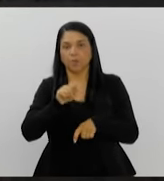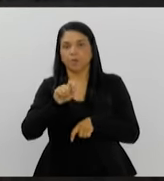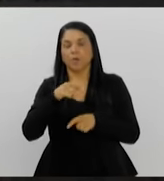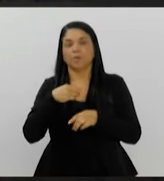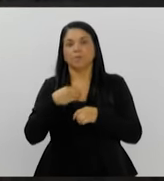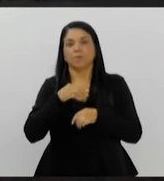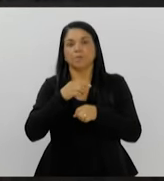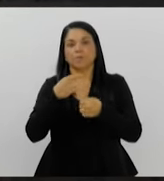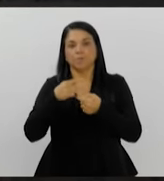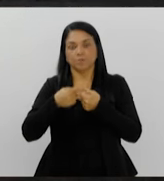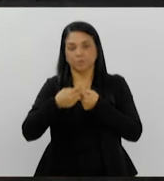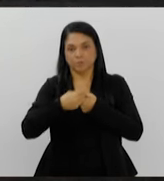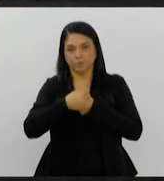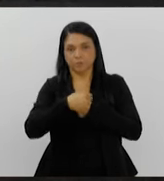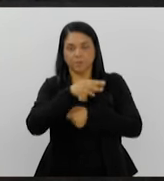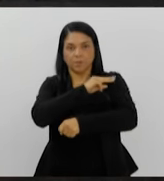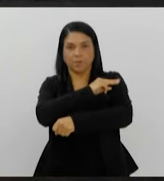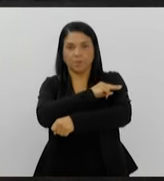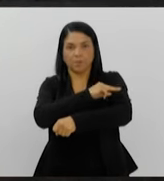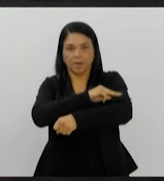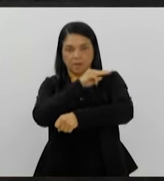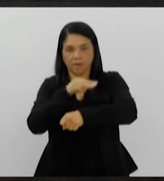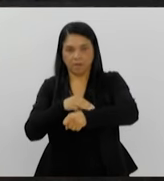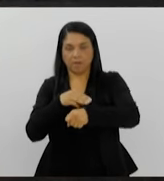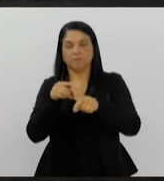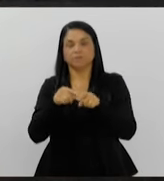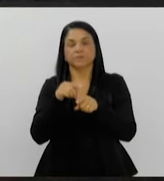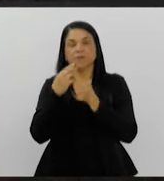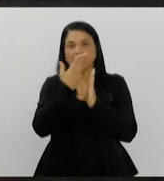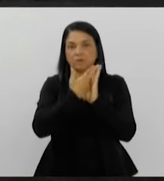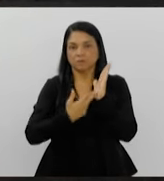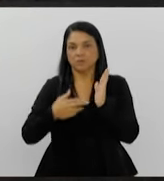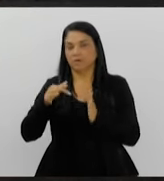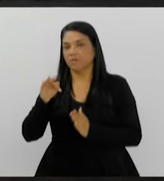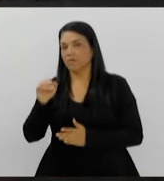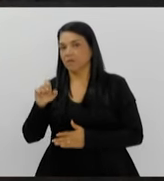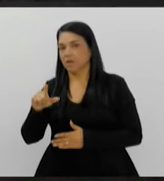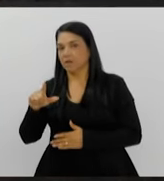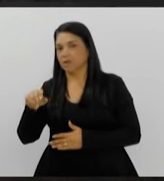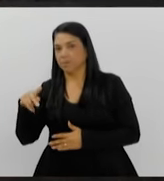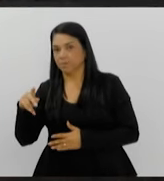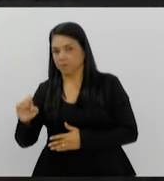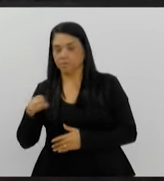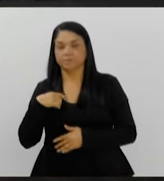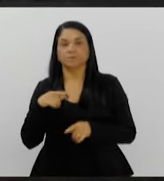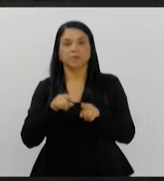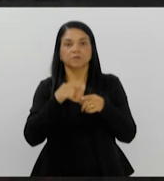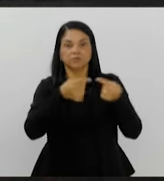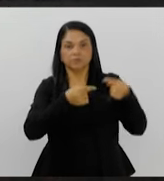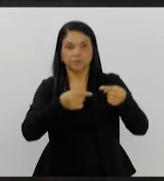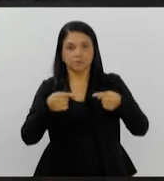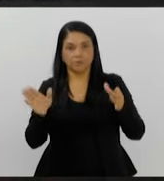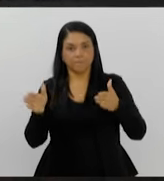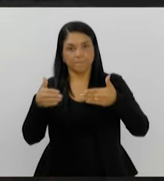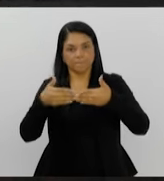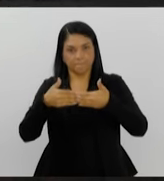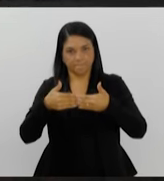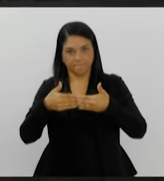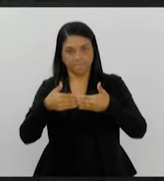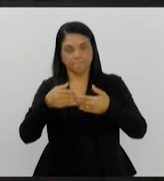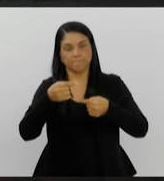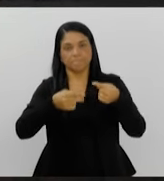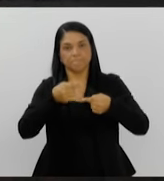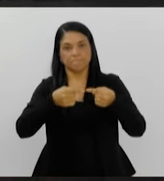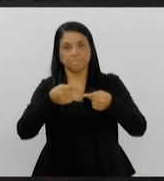da comissão de indicações legislativas favoráveis relatoria do deputado Felipe em discussão não havendo Quem Queira discutir